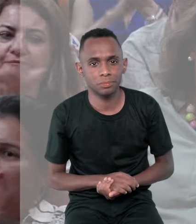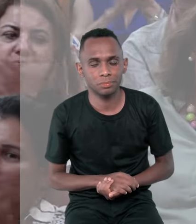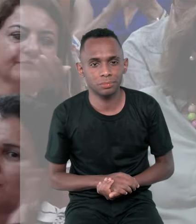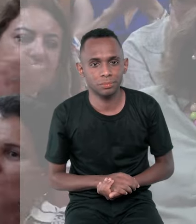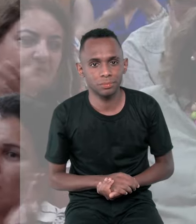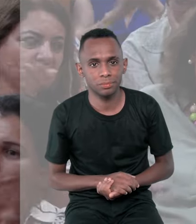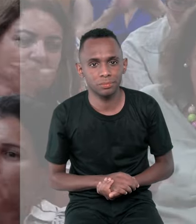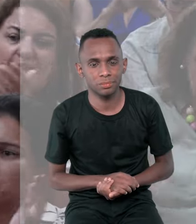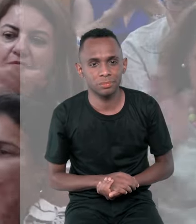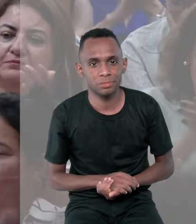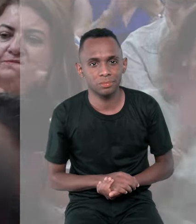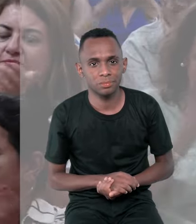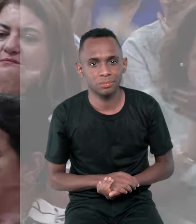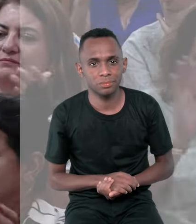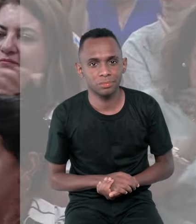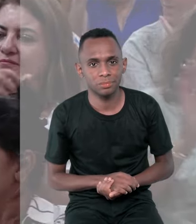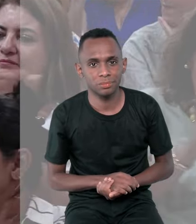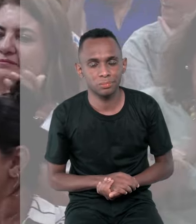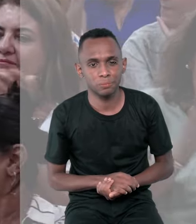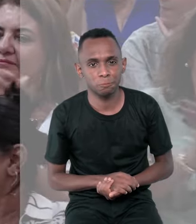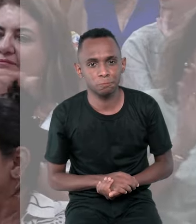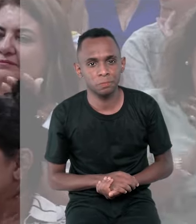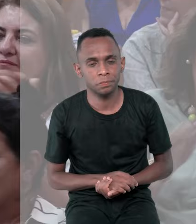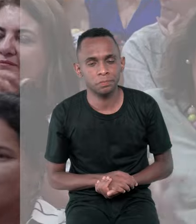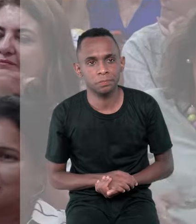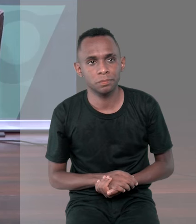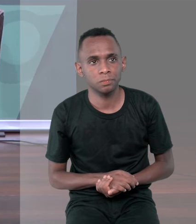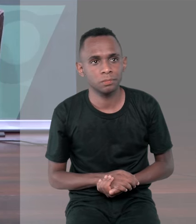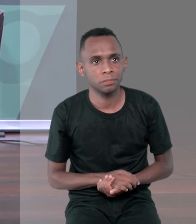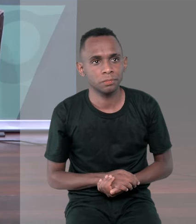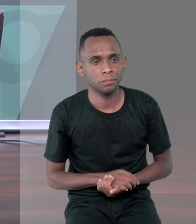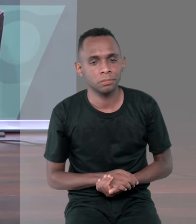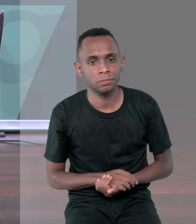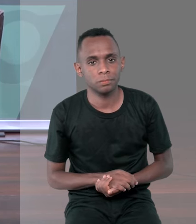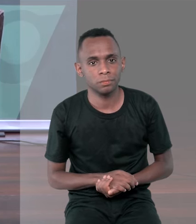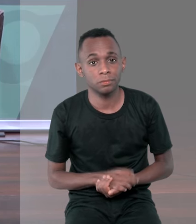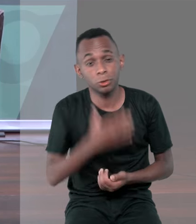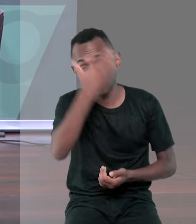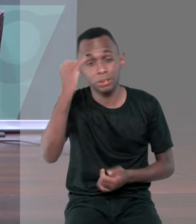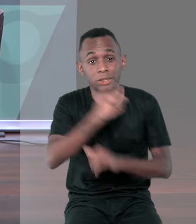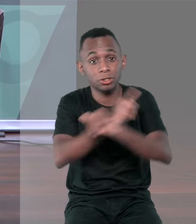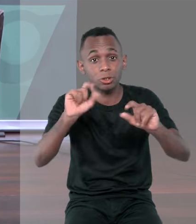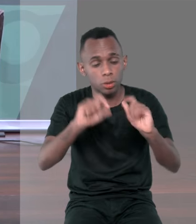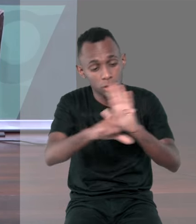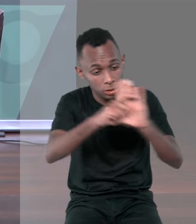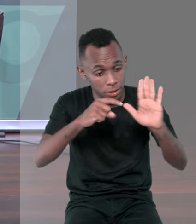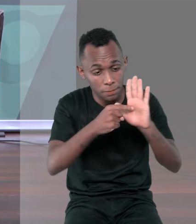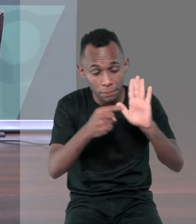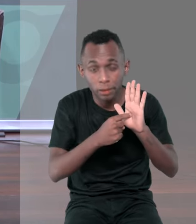A plateia aplaude unanimemente a leitura de Jefferson. Esqueci de dizer também que esse trecho aqui